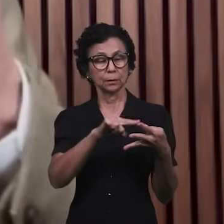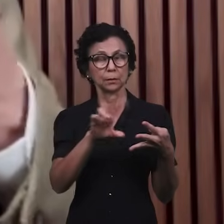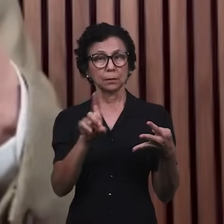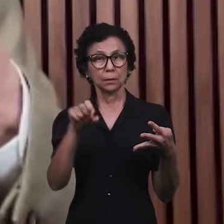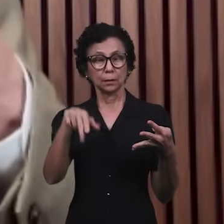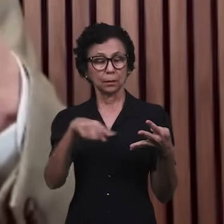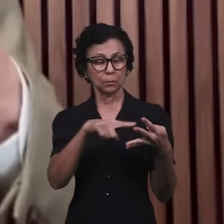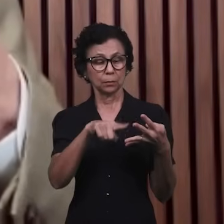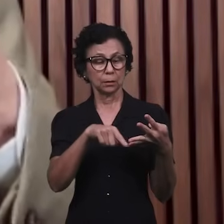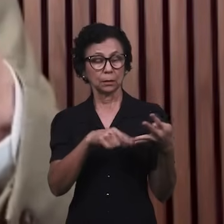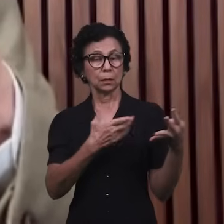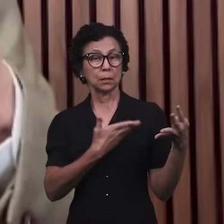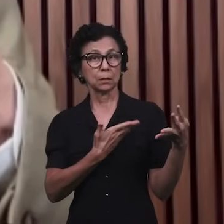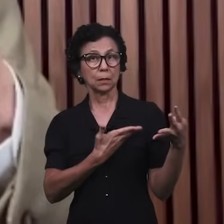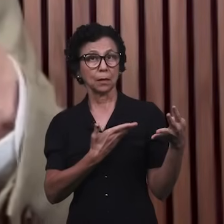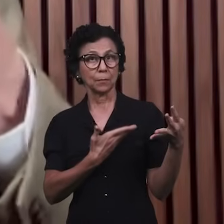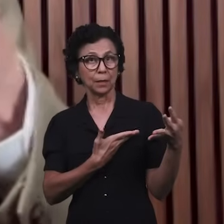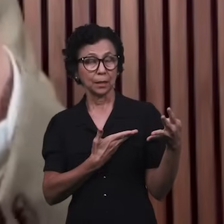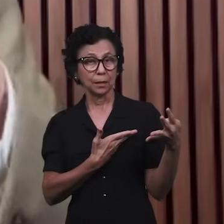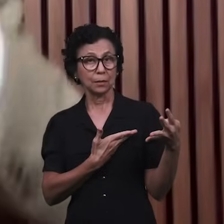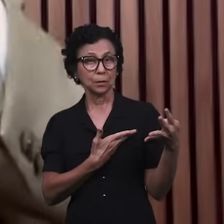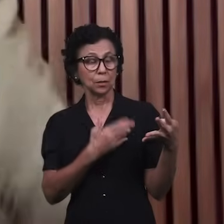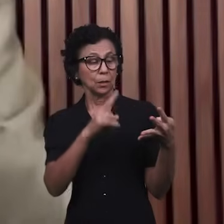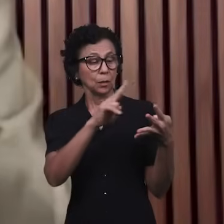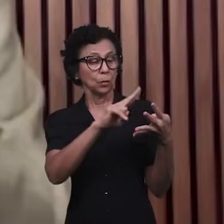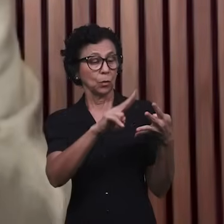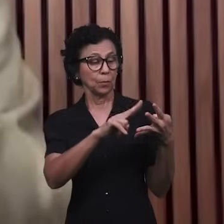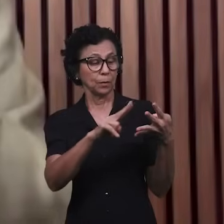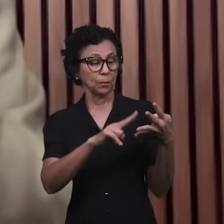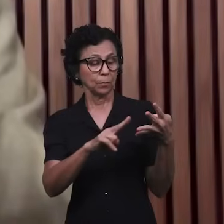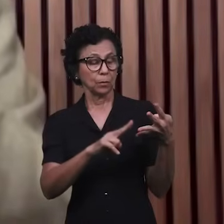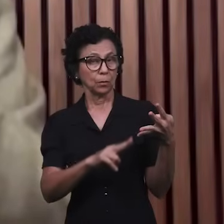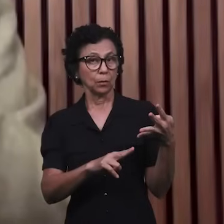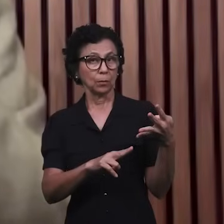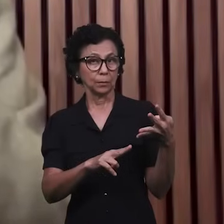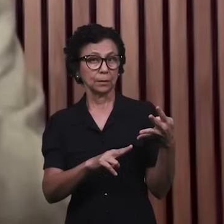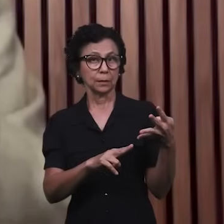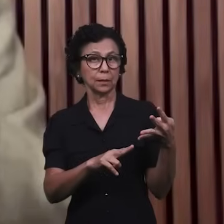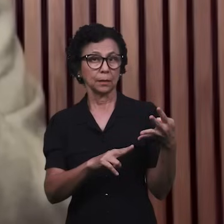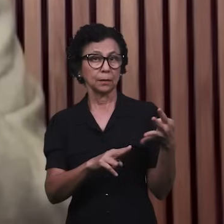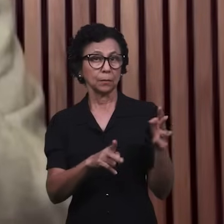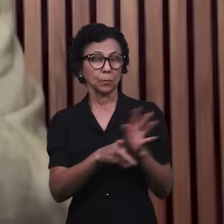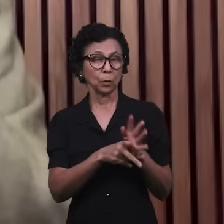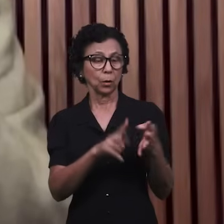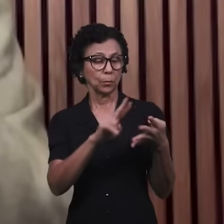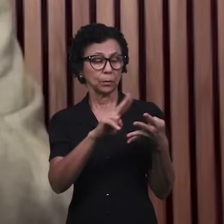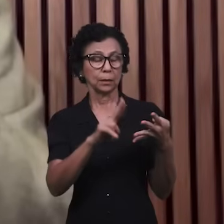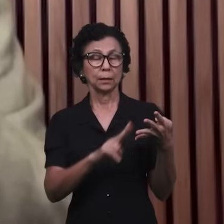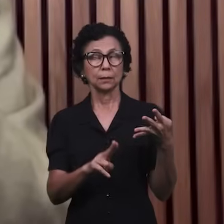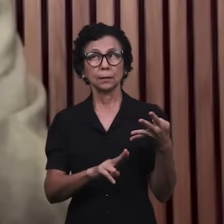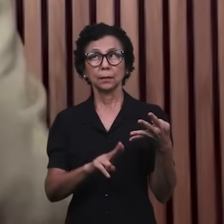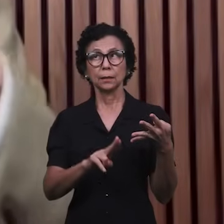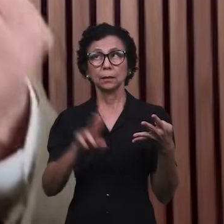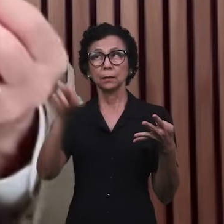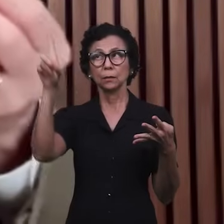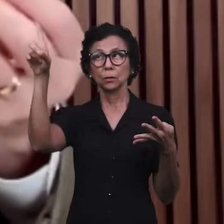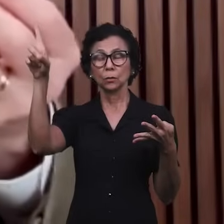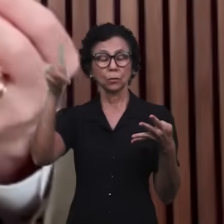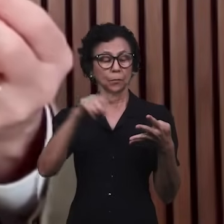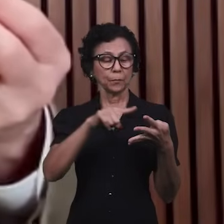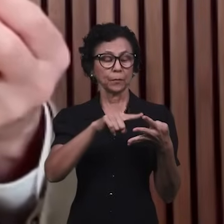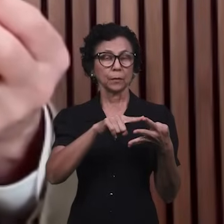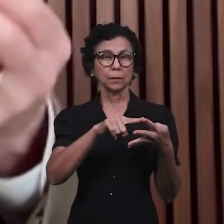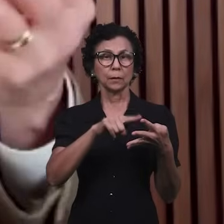Daniel quanto os seus 3 amigos tem o nome de Deus nos seus nomes próprios. Então,